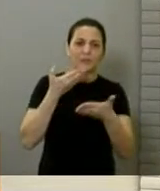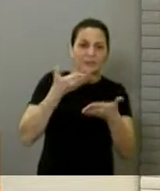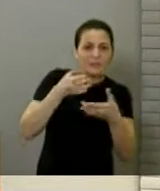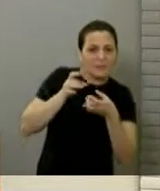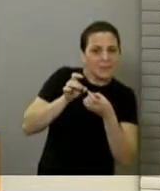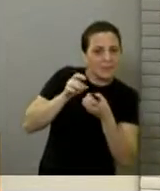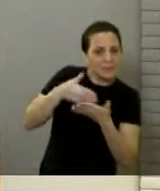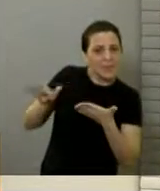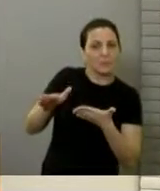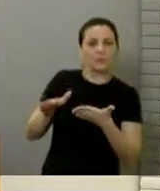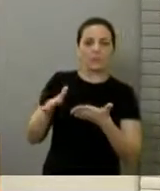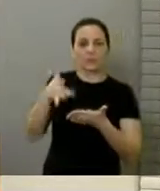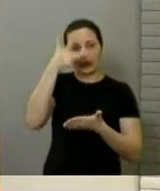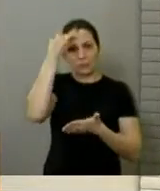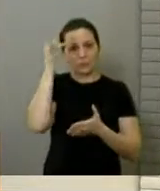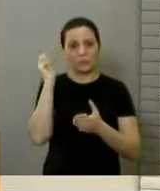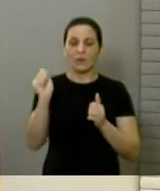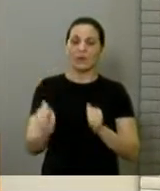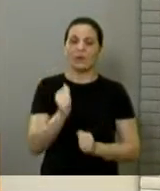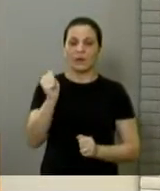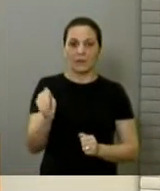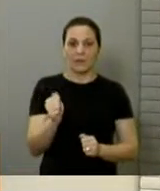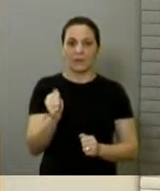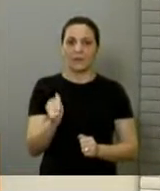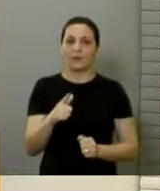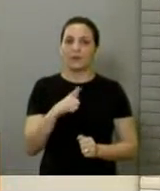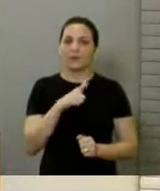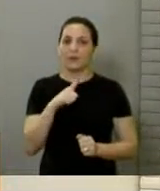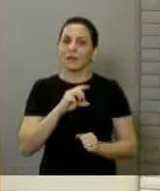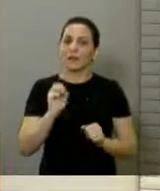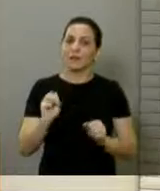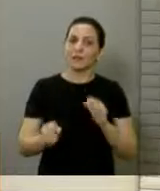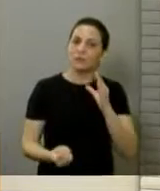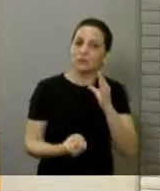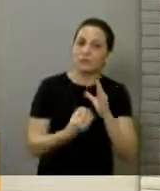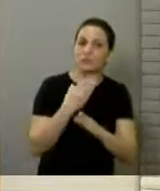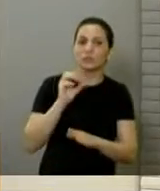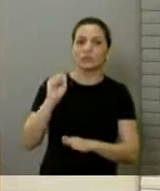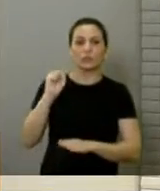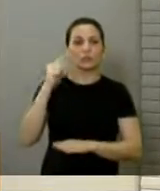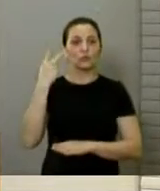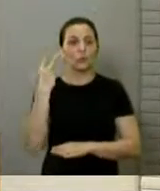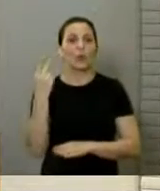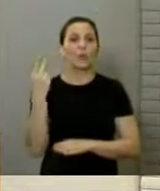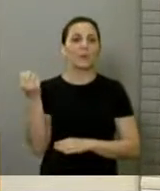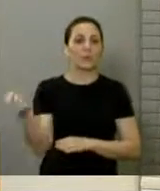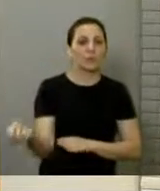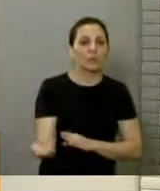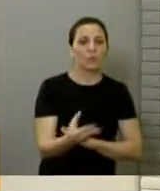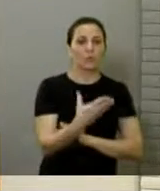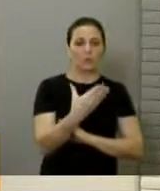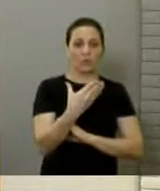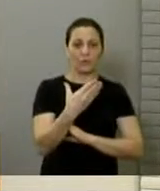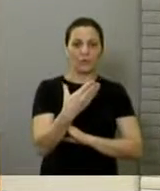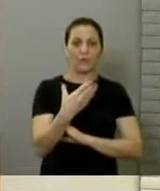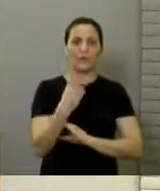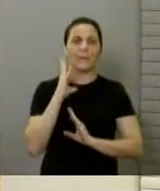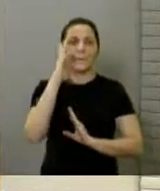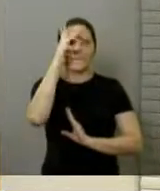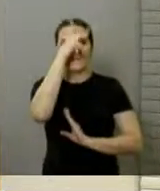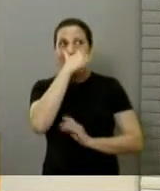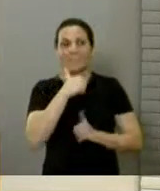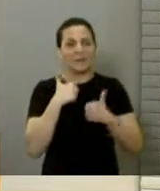gente, Araraquara está inaugurando um shopping que ficou